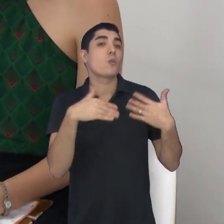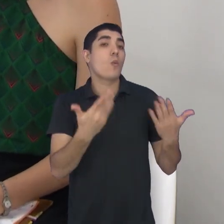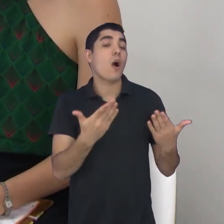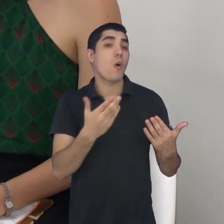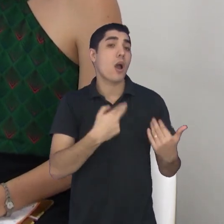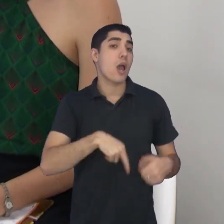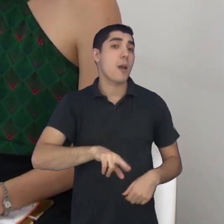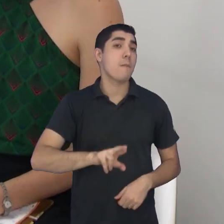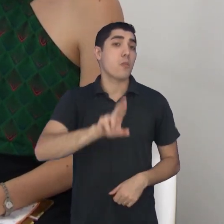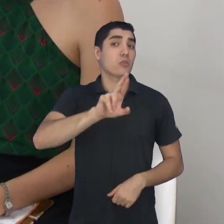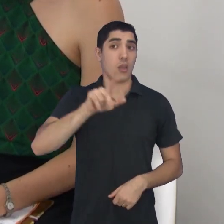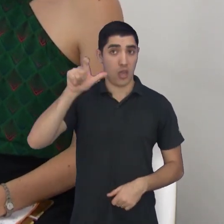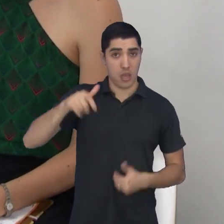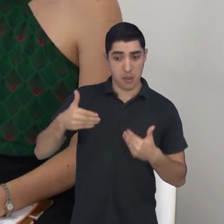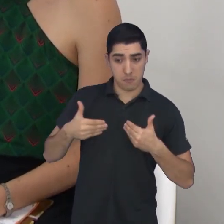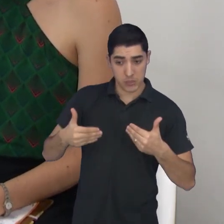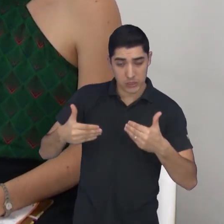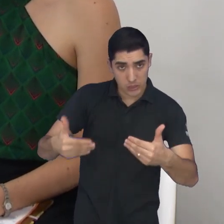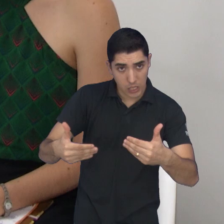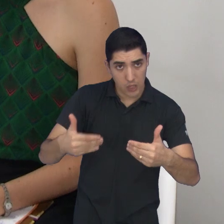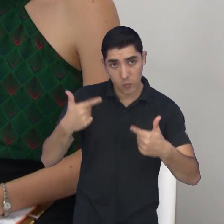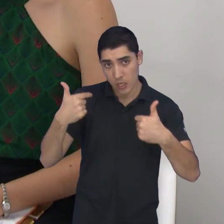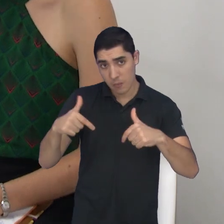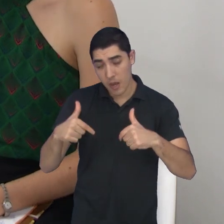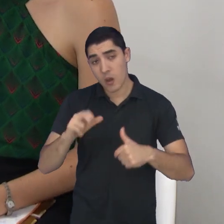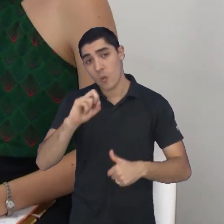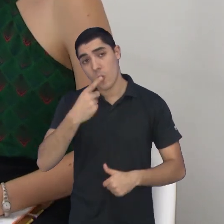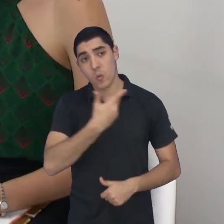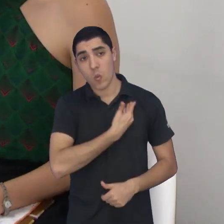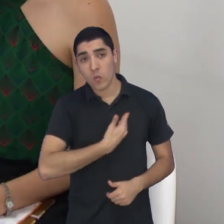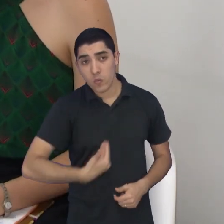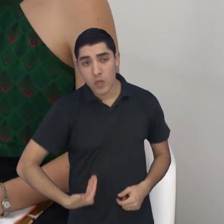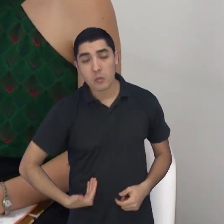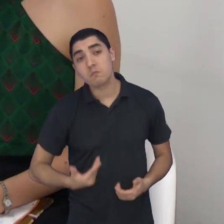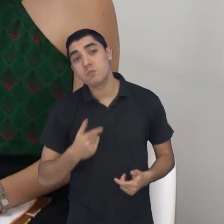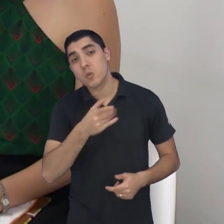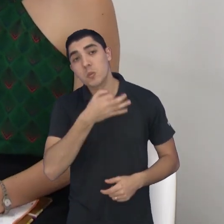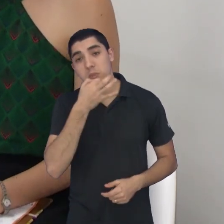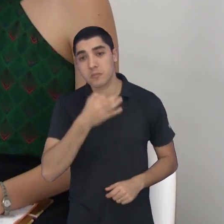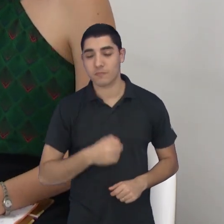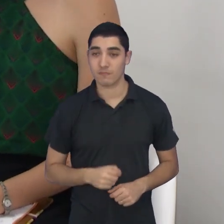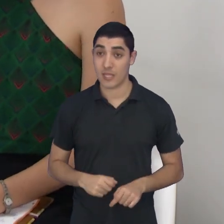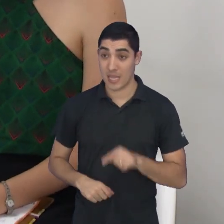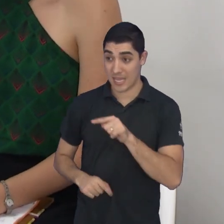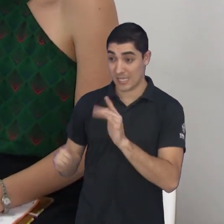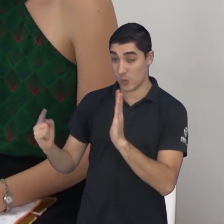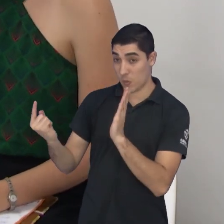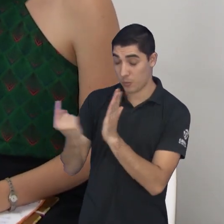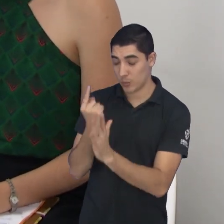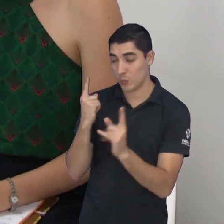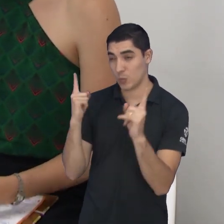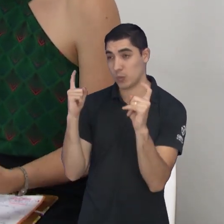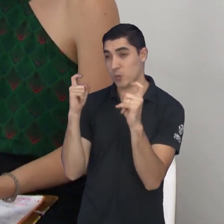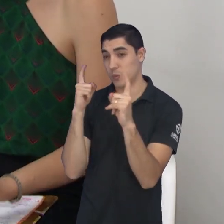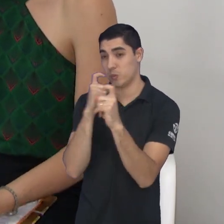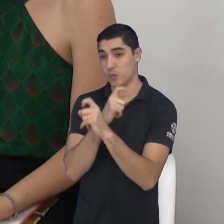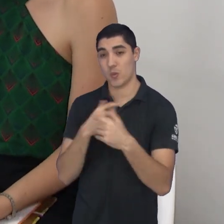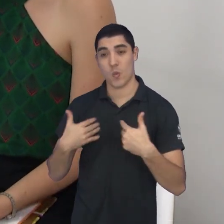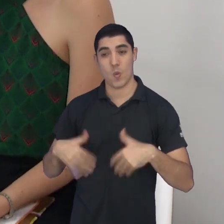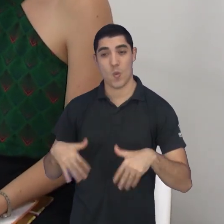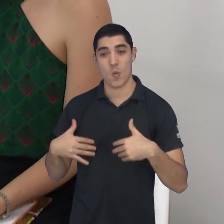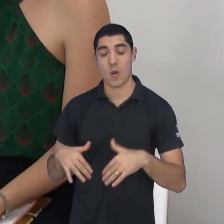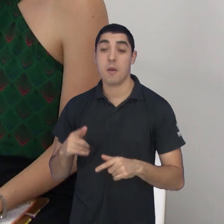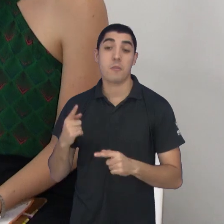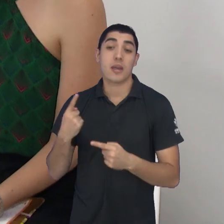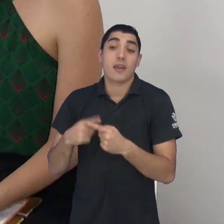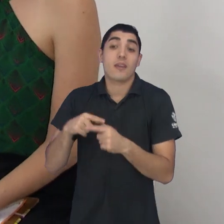Ministério do Trabalho, dos governos pensarem nisso? Camila, acho que essa é uma pergunta muito complexa, como quem